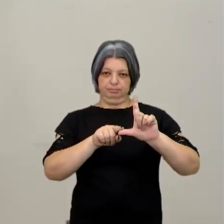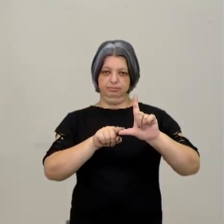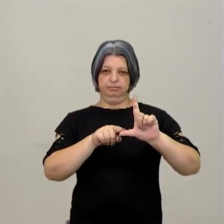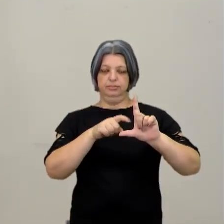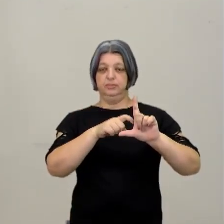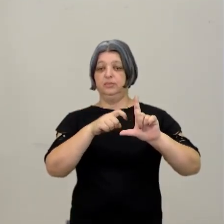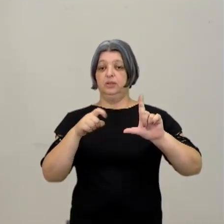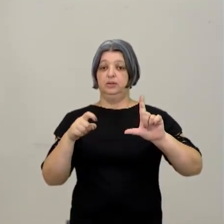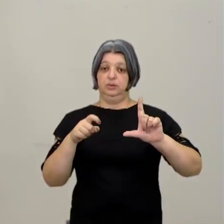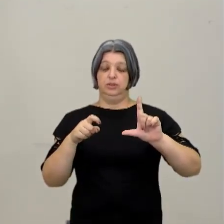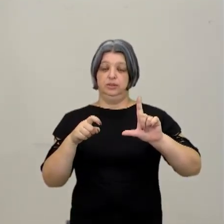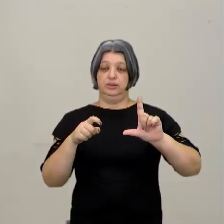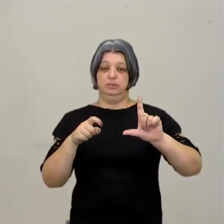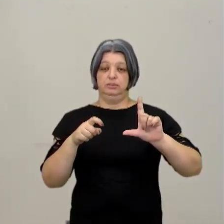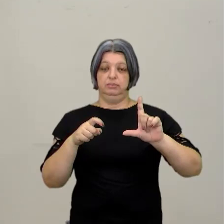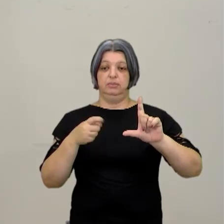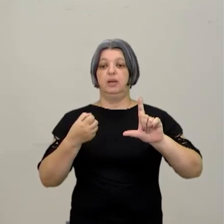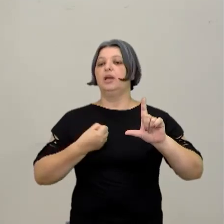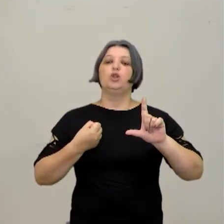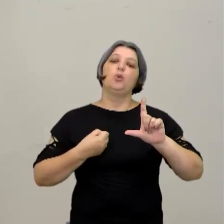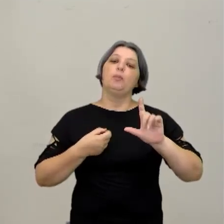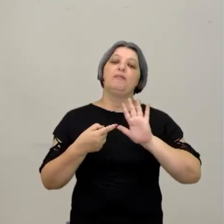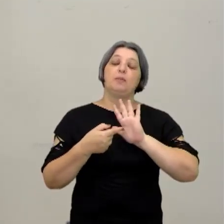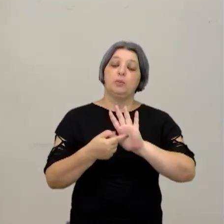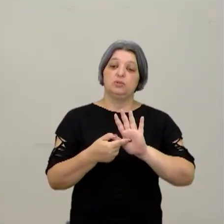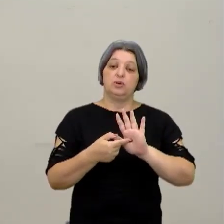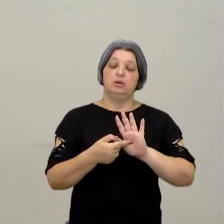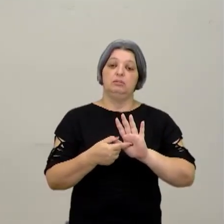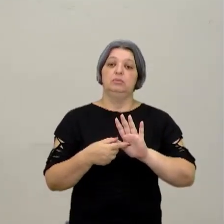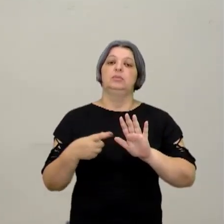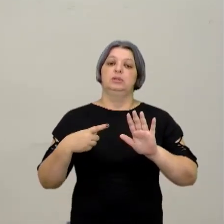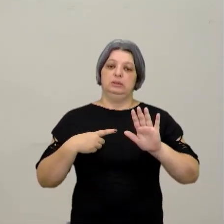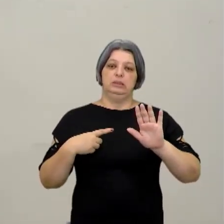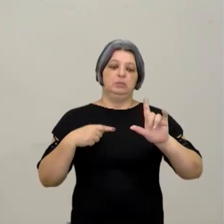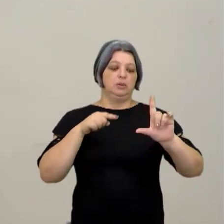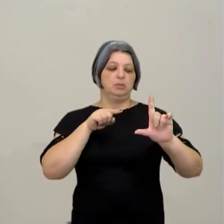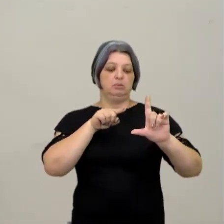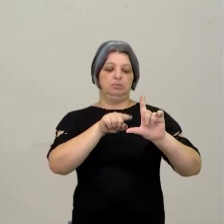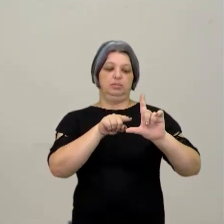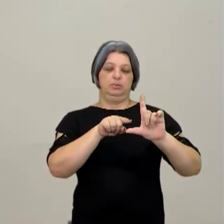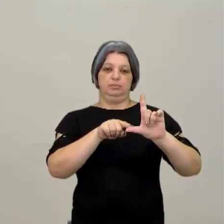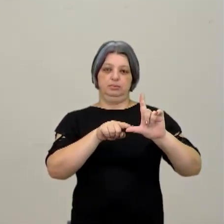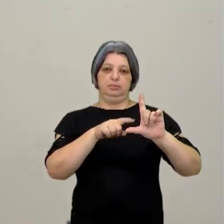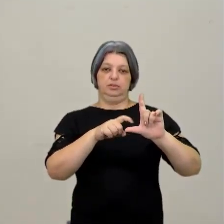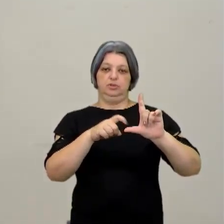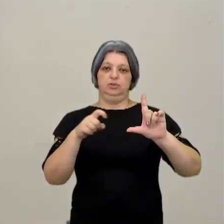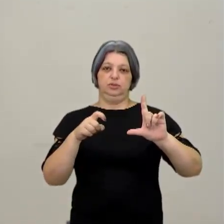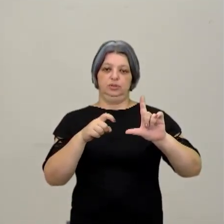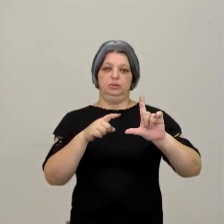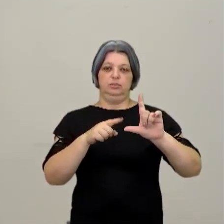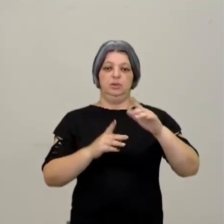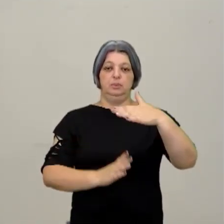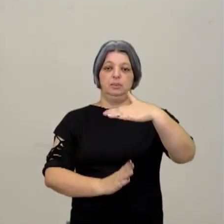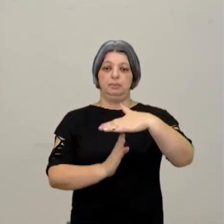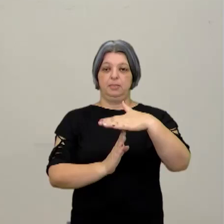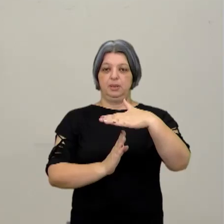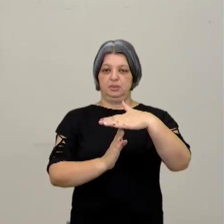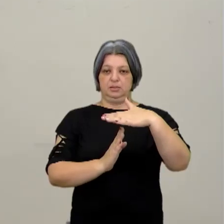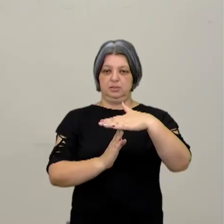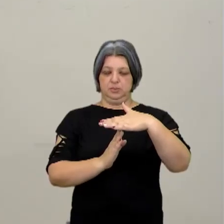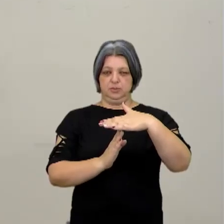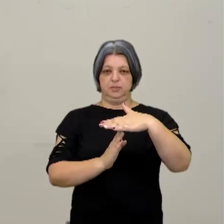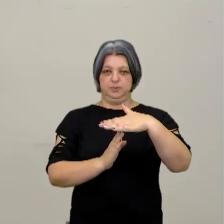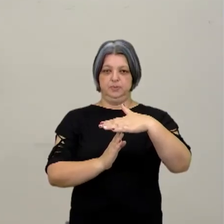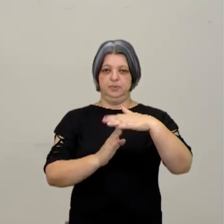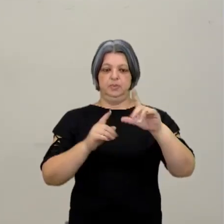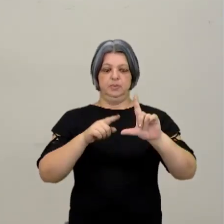eixo X para ver onde que dá certo não lá tem um ponto que representa né o ponto do Xis que representa o máximo da parábola